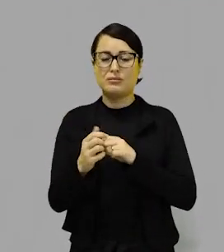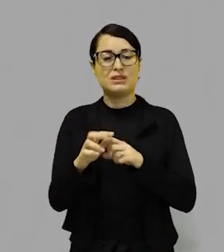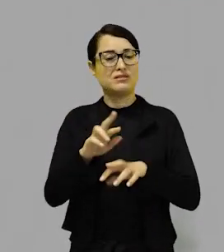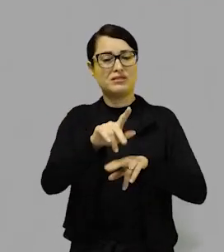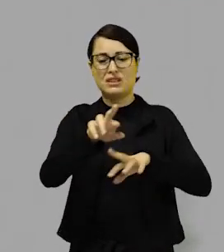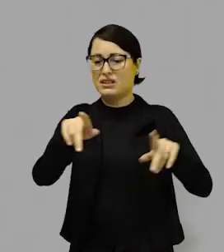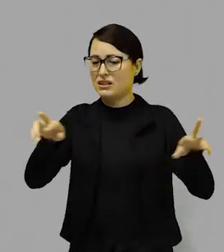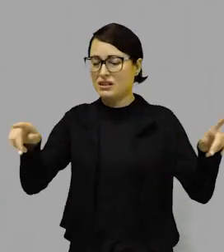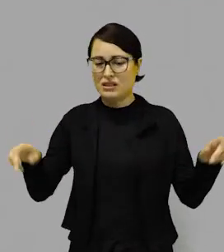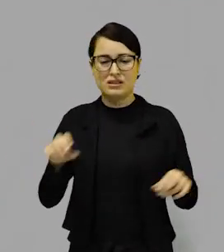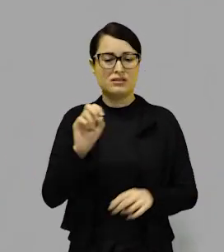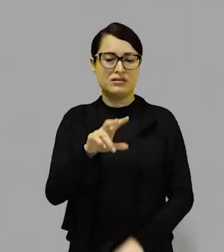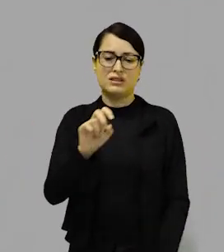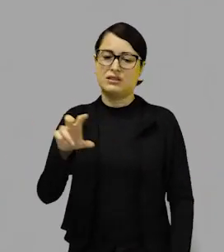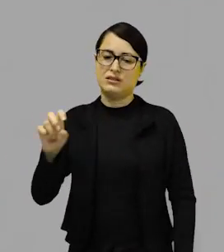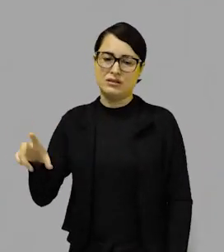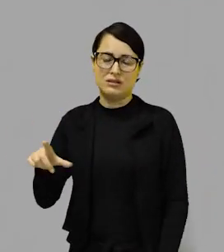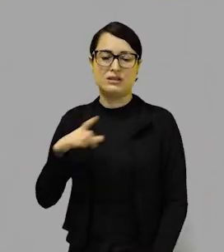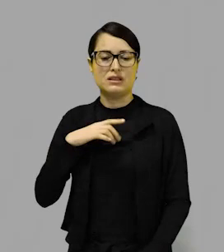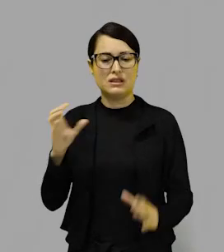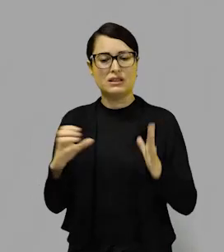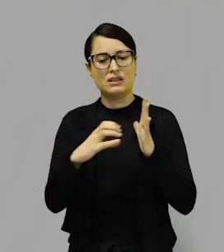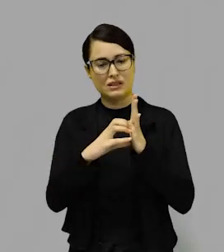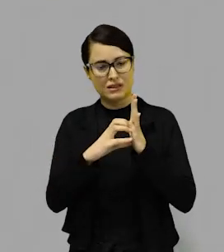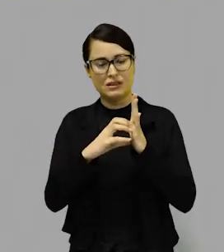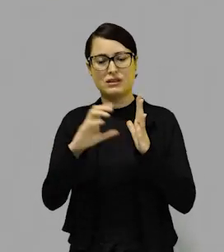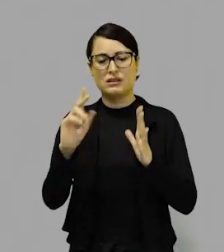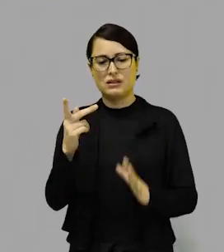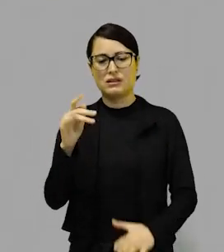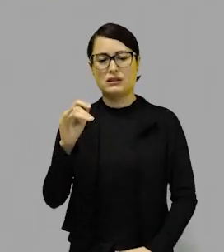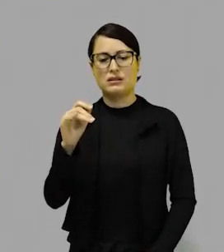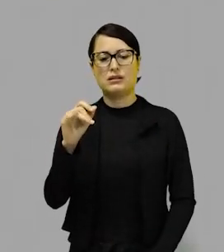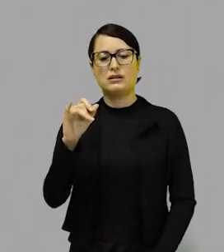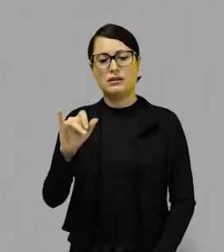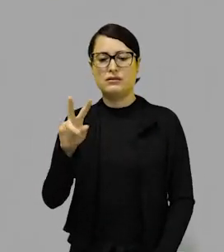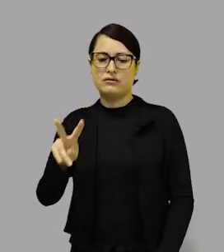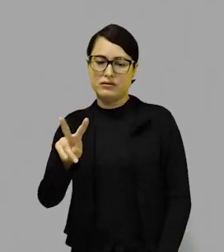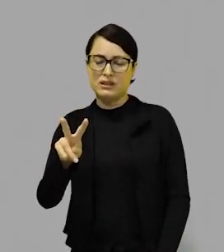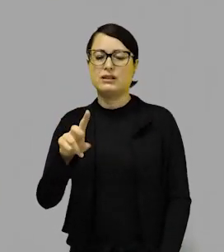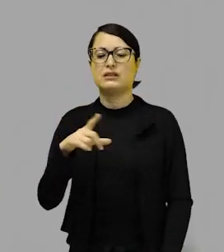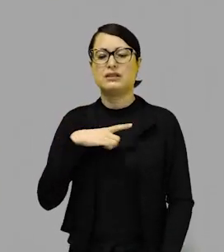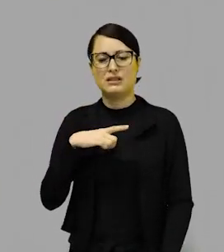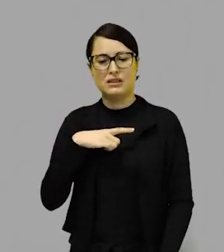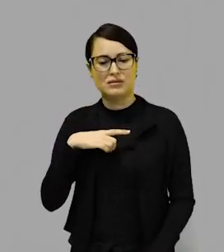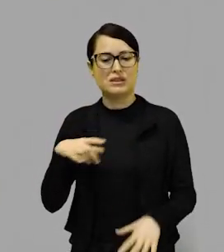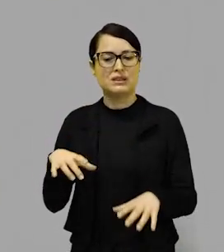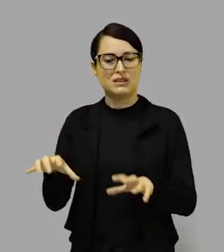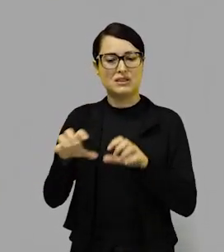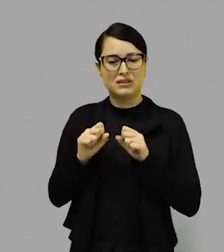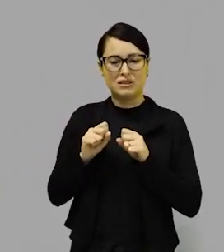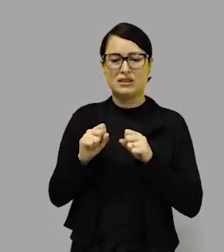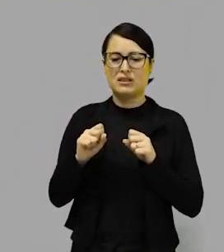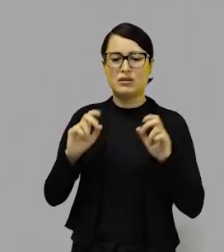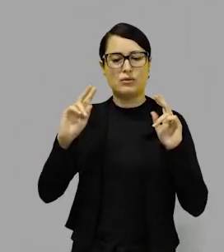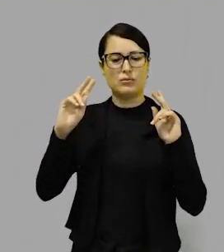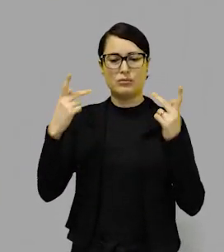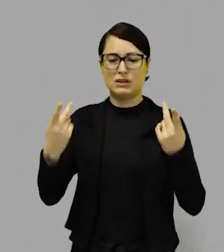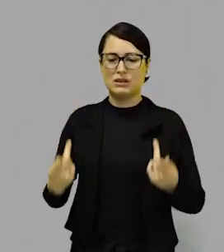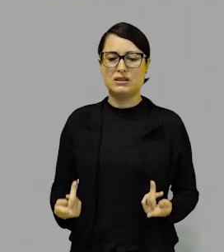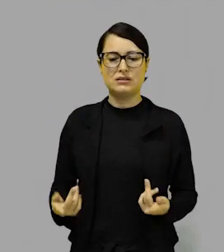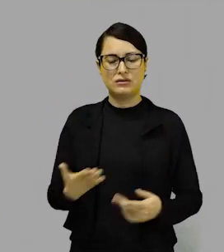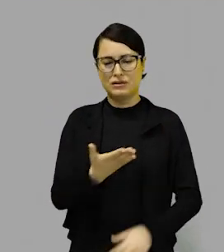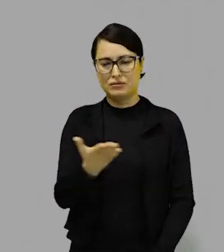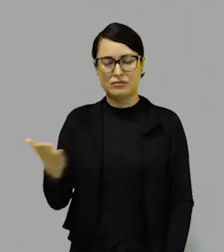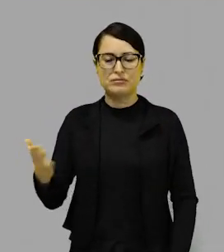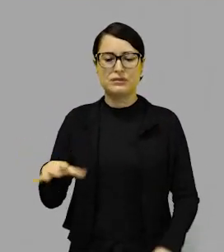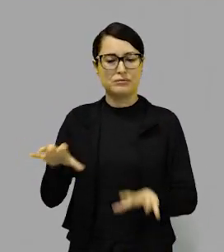tem vários outros vírus, inclusive o HIV, que é um vírus também que tem afetado muito a humanidade. Dentro dessa aula nós